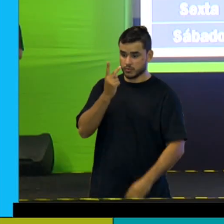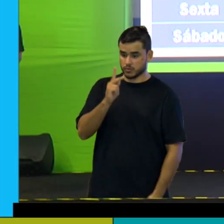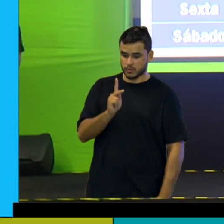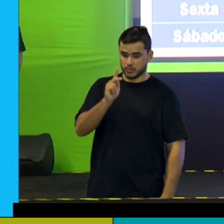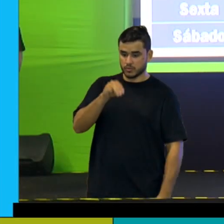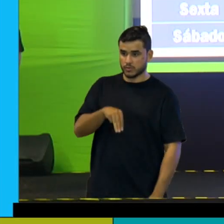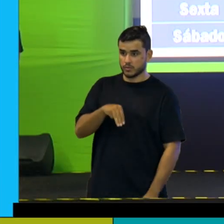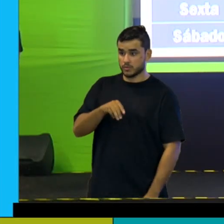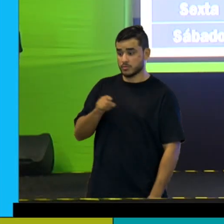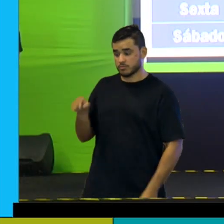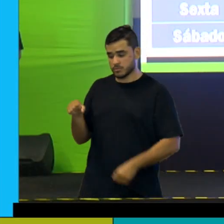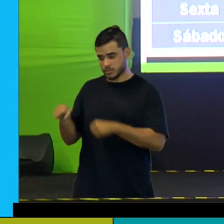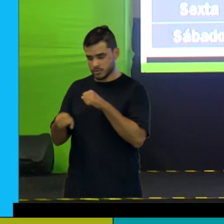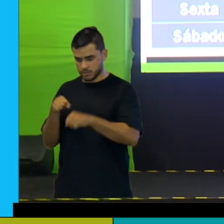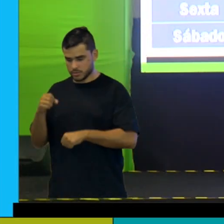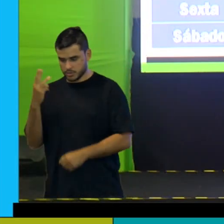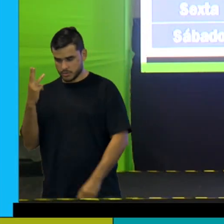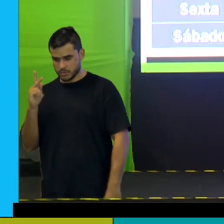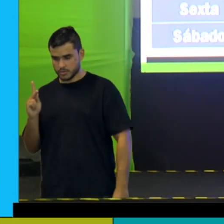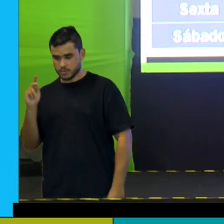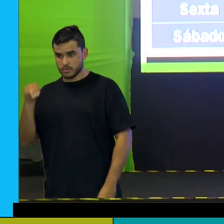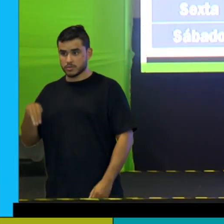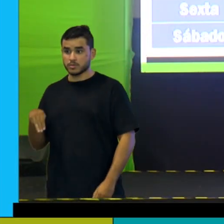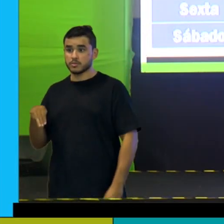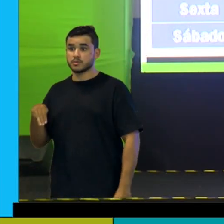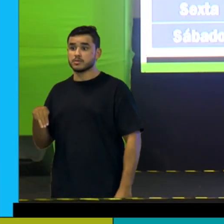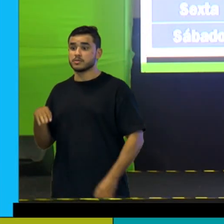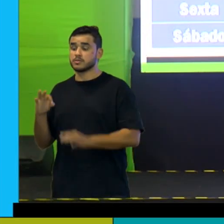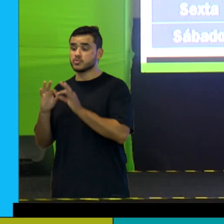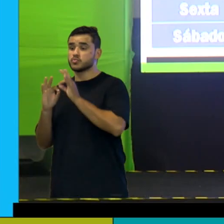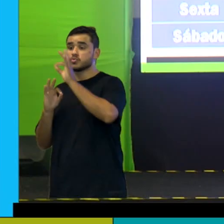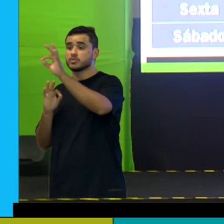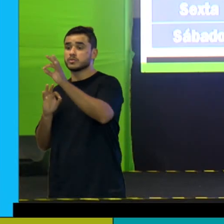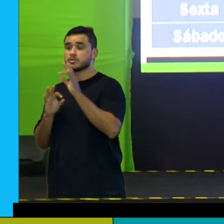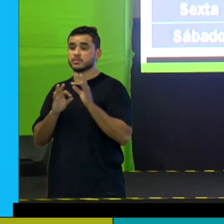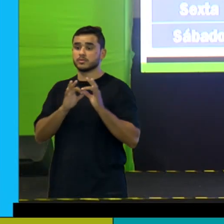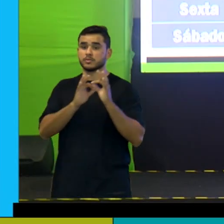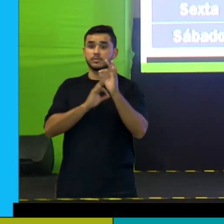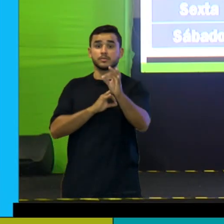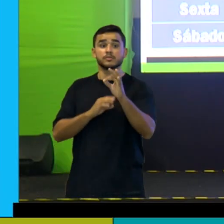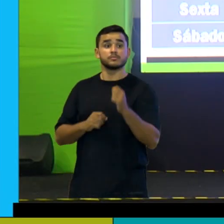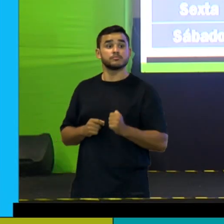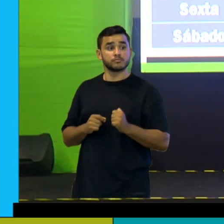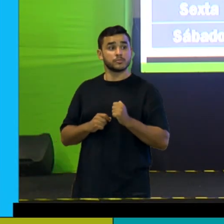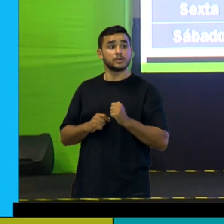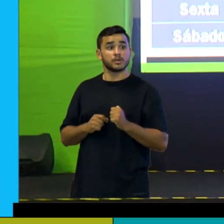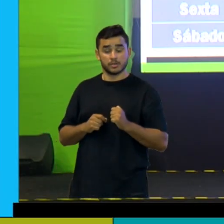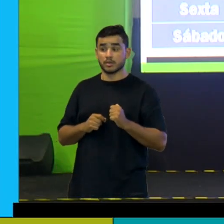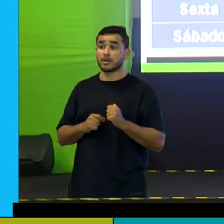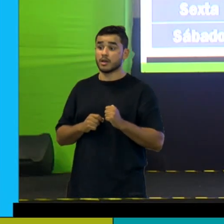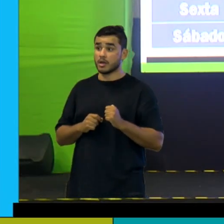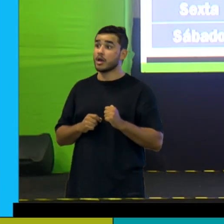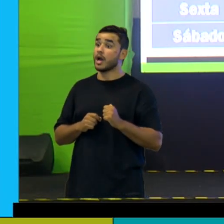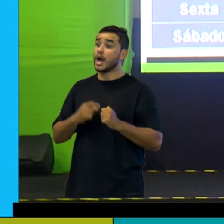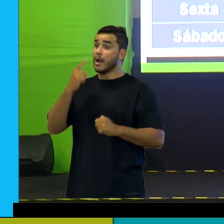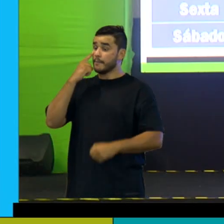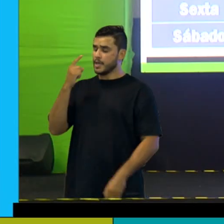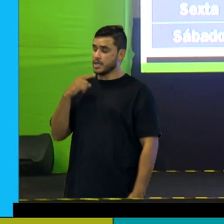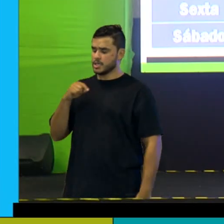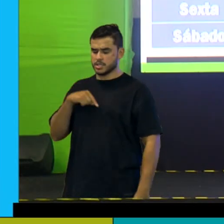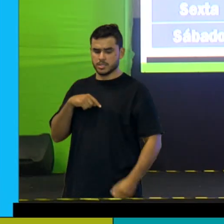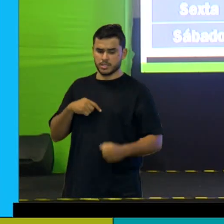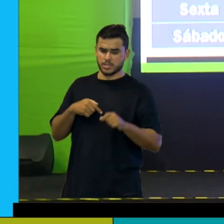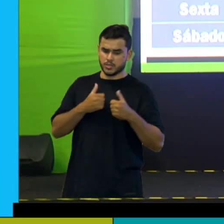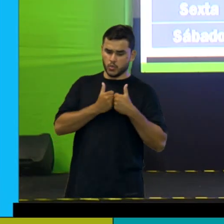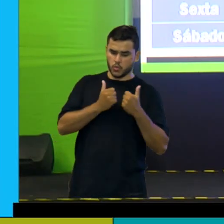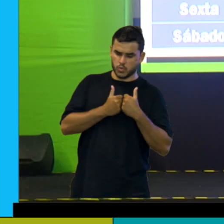a bicicleta 3. Então, qual é a distância que o ônibus percorre? 2. E a bicicleta 3. Toda a coluna do